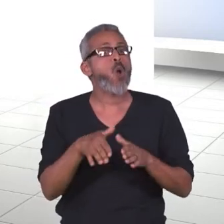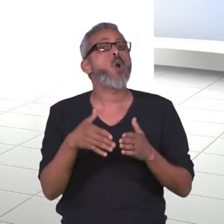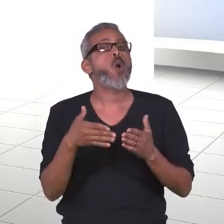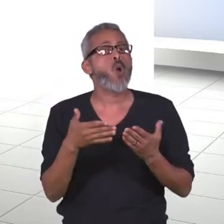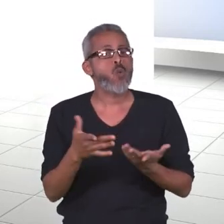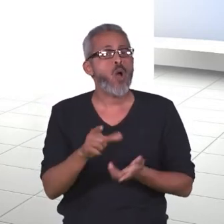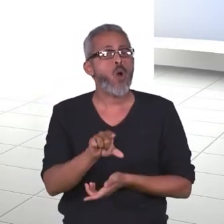opção desejada.